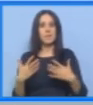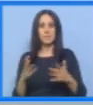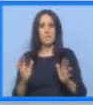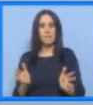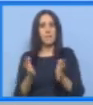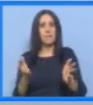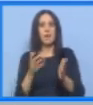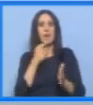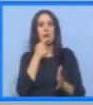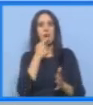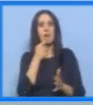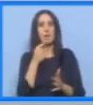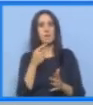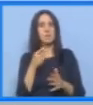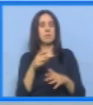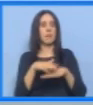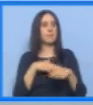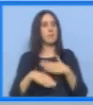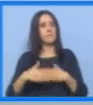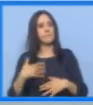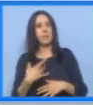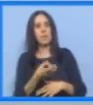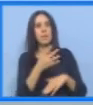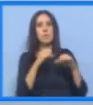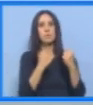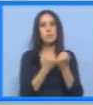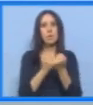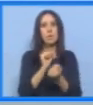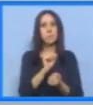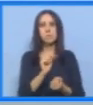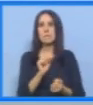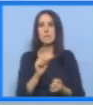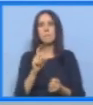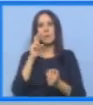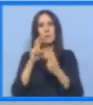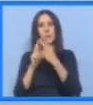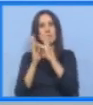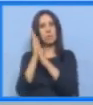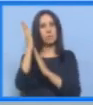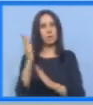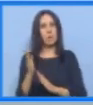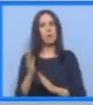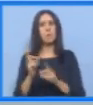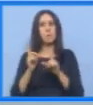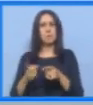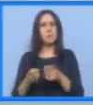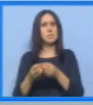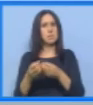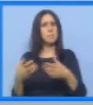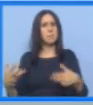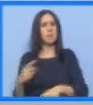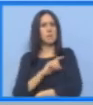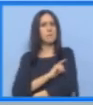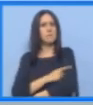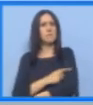mobilizarem apenas em torno da ação sociocaritativa, da dimensão social, mas esta dimensão do encontro com Deus começa a ganhar força